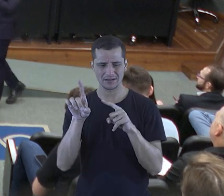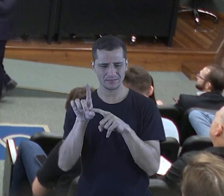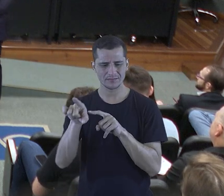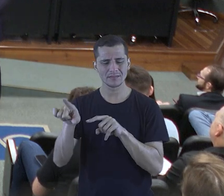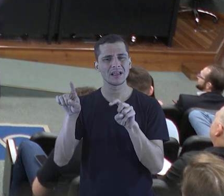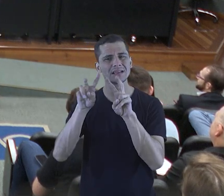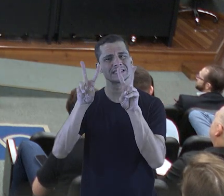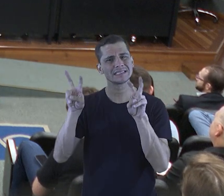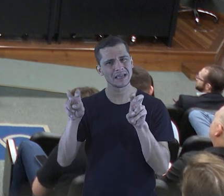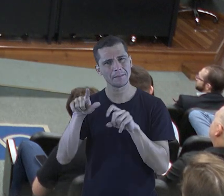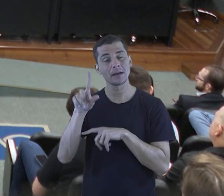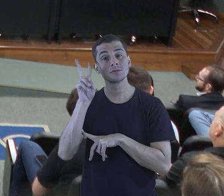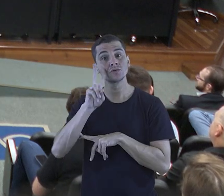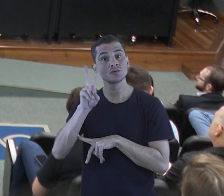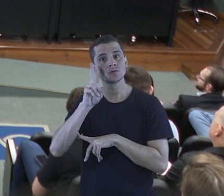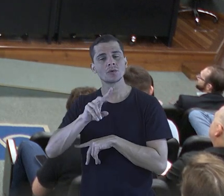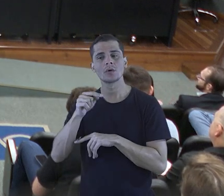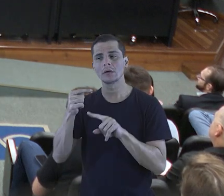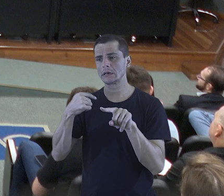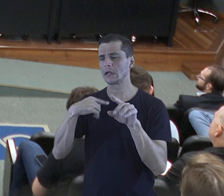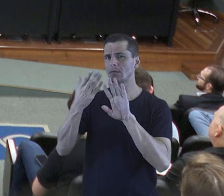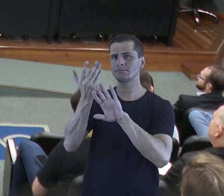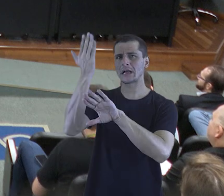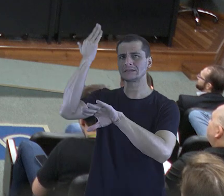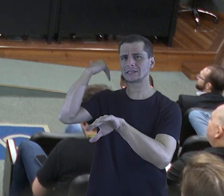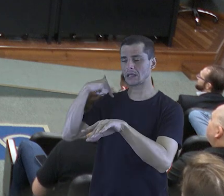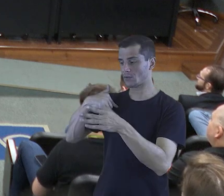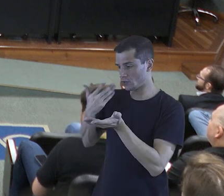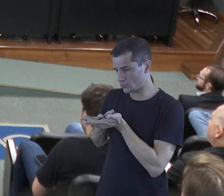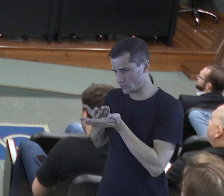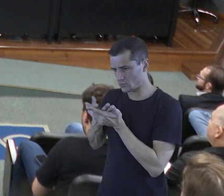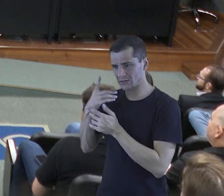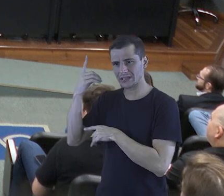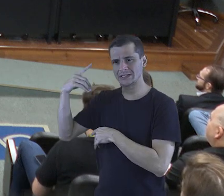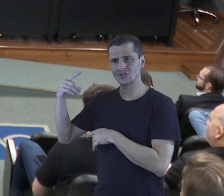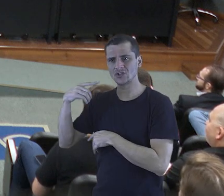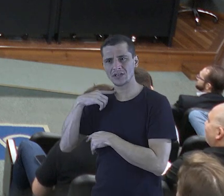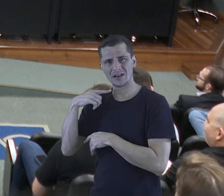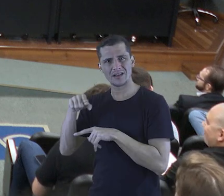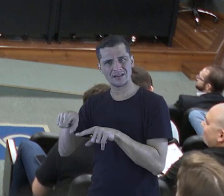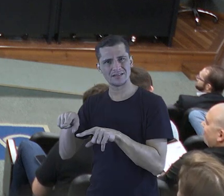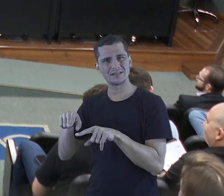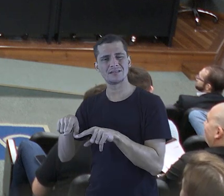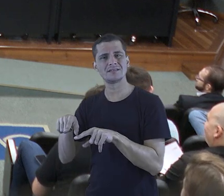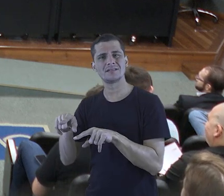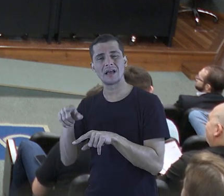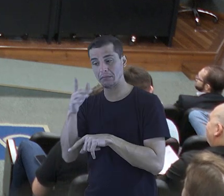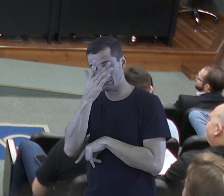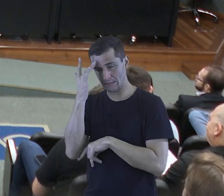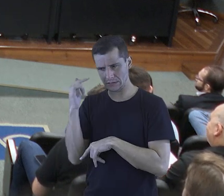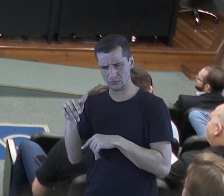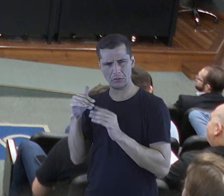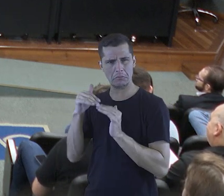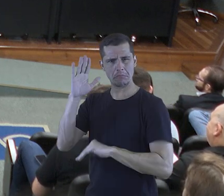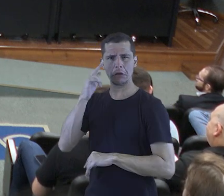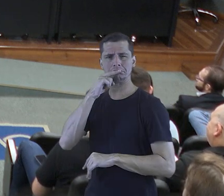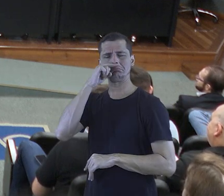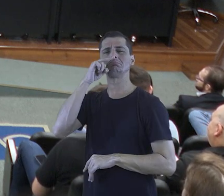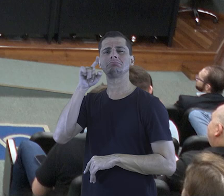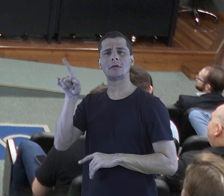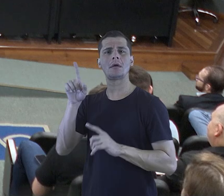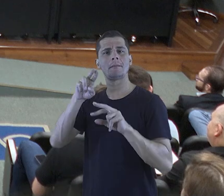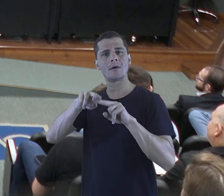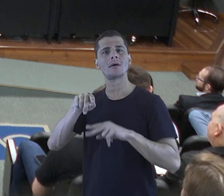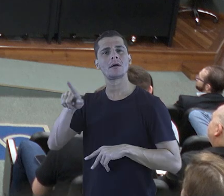É porque em nome da LGPD. Daí eu pensei. Tem uma história que eu vou contar para vocês no final do curso, tempo. Que é uma história minha. No